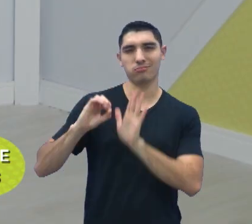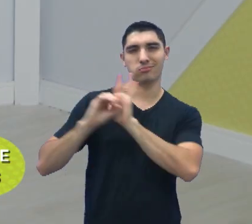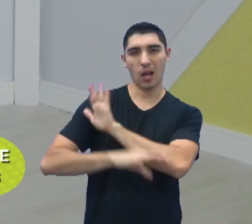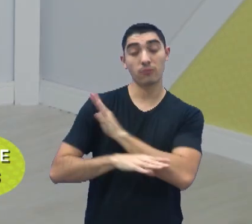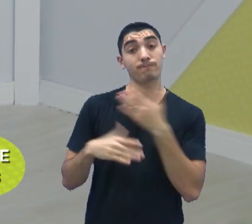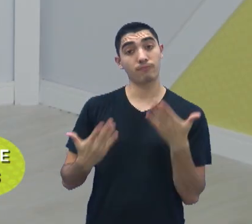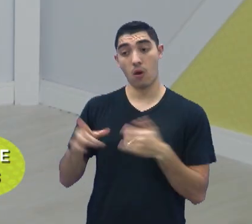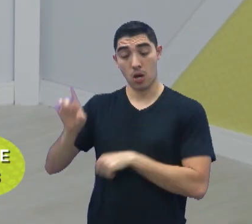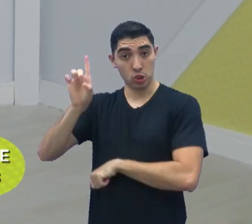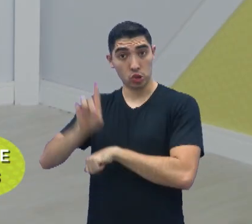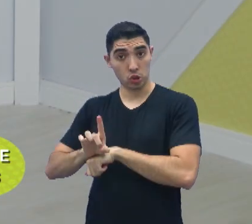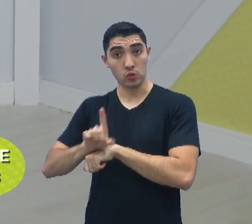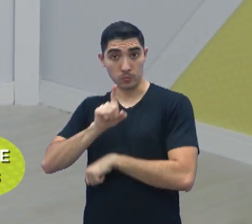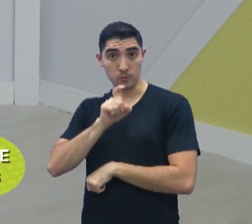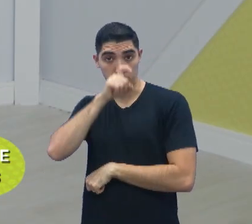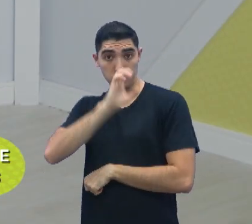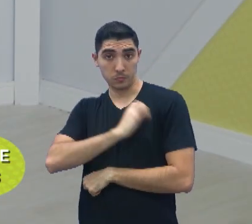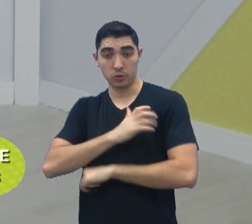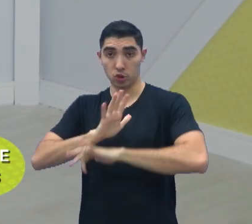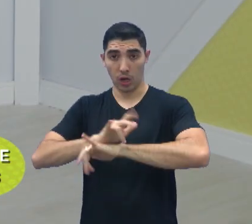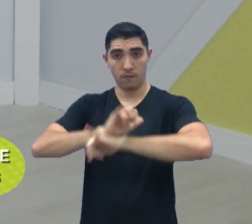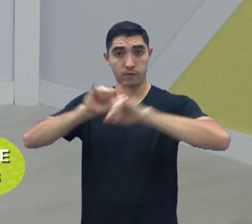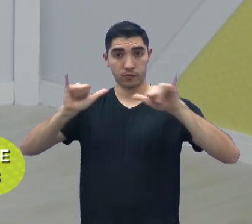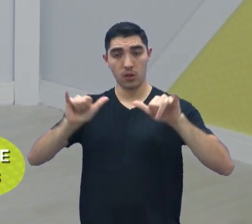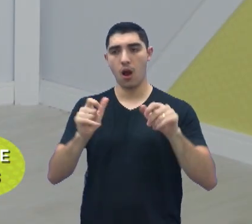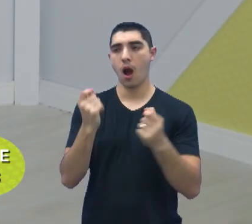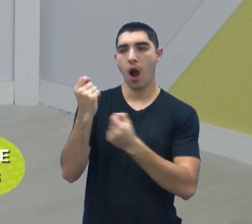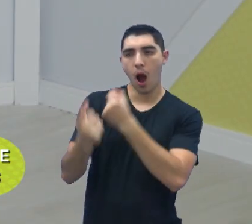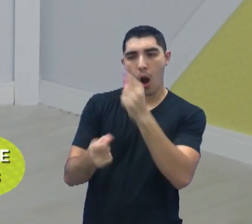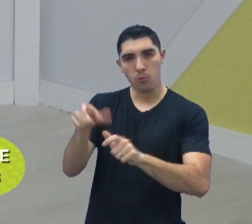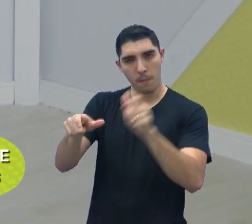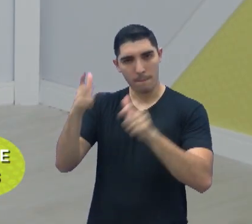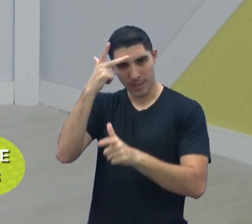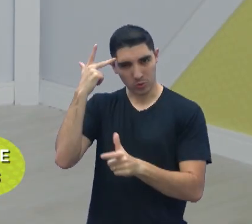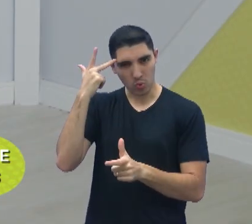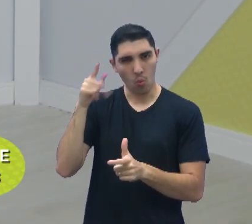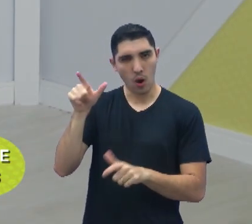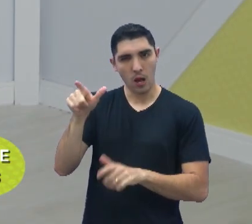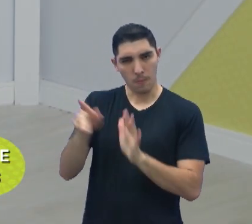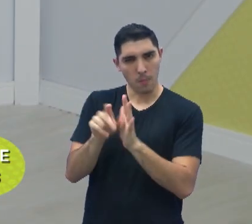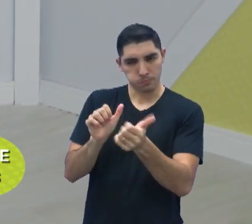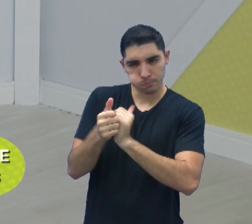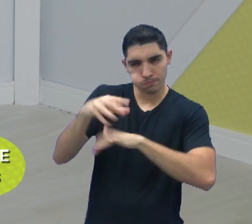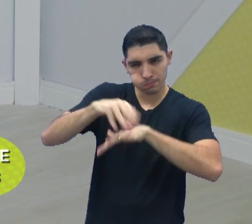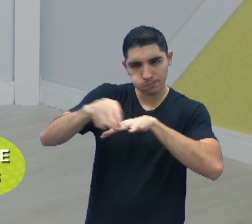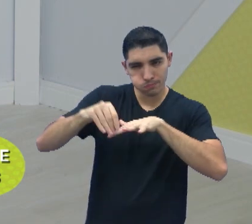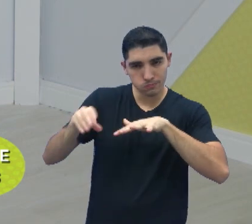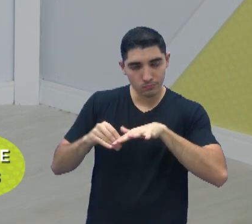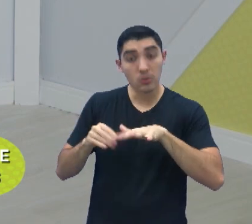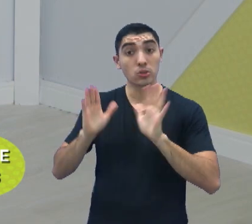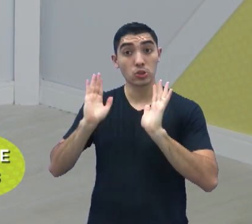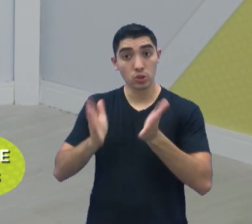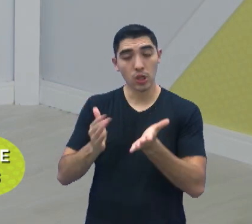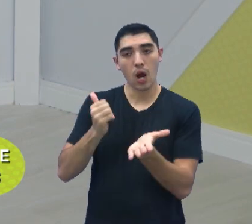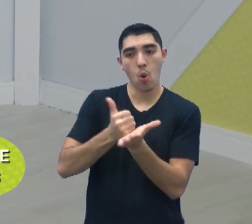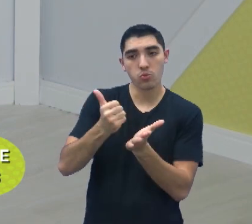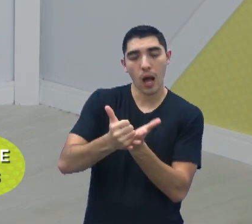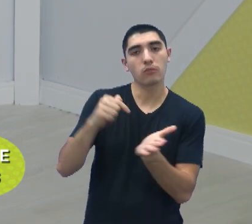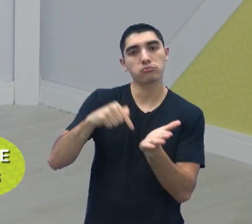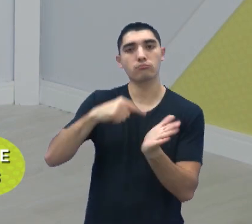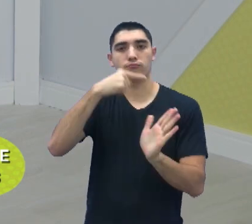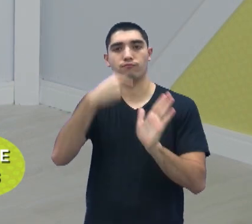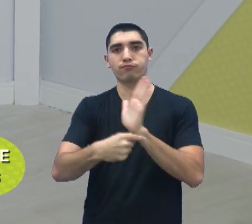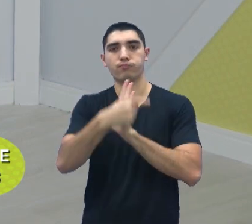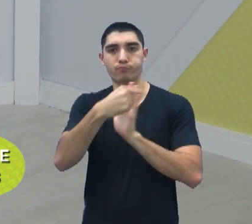José divulgou que alguns dos atletas que têm contrato com o clube até o final deste ano já estão acertando suas rescisões contratuais de